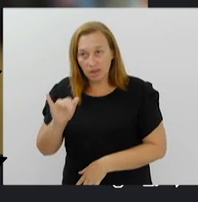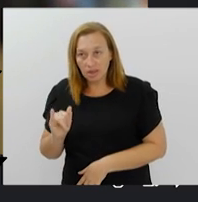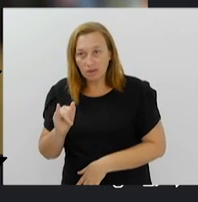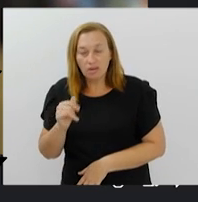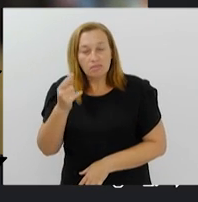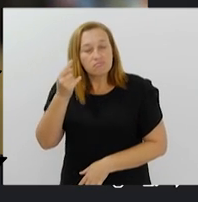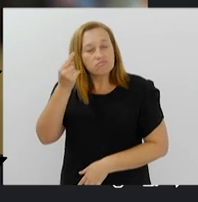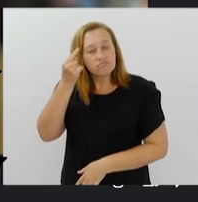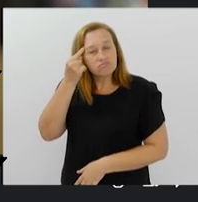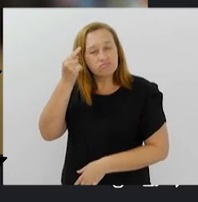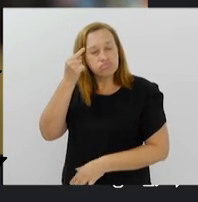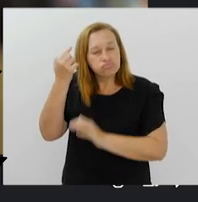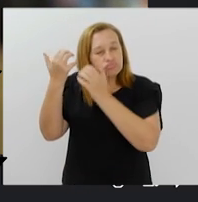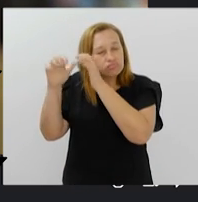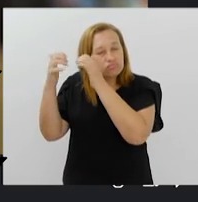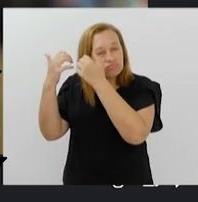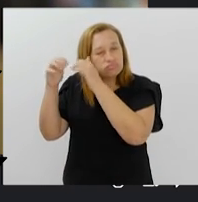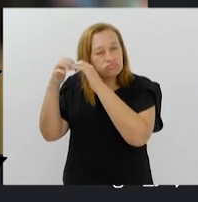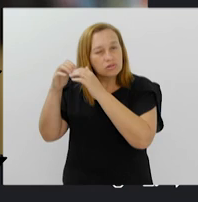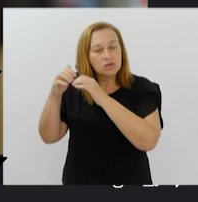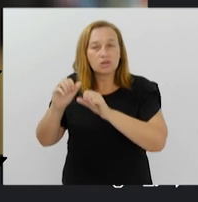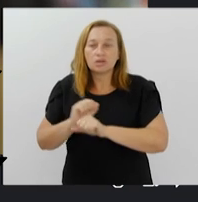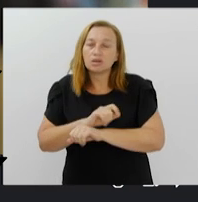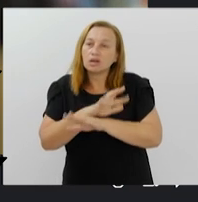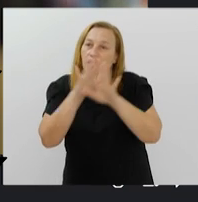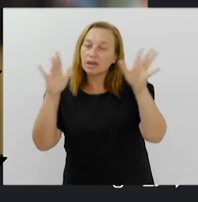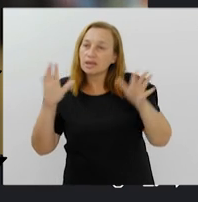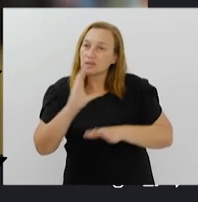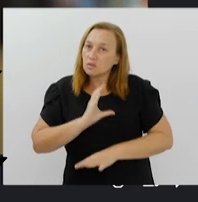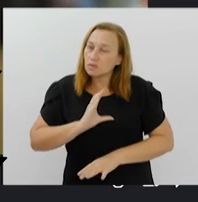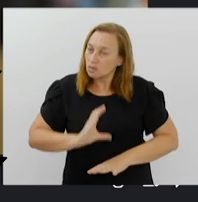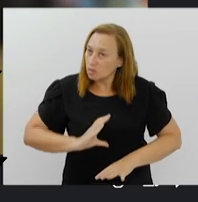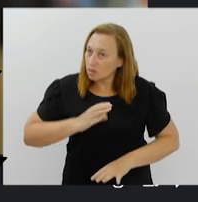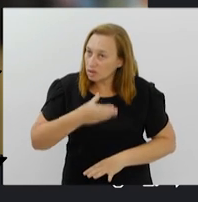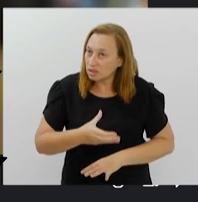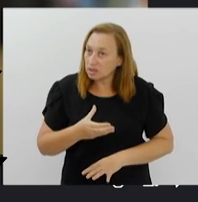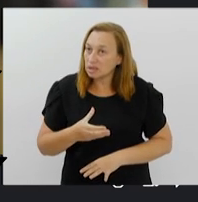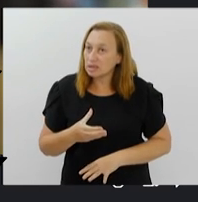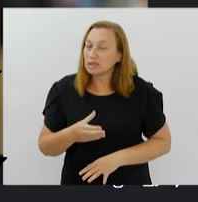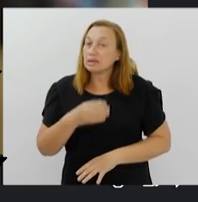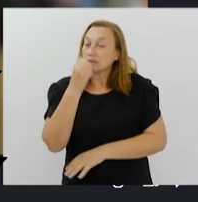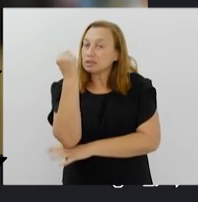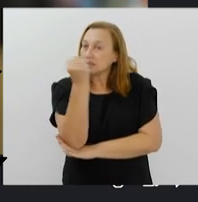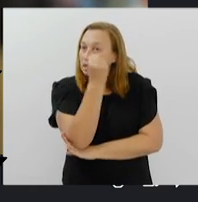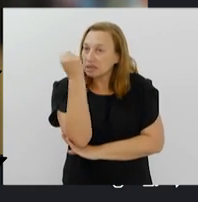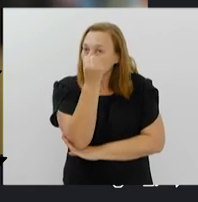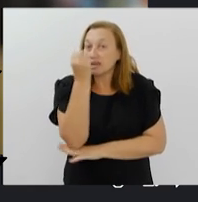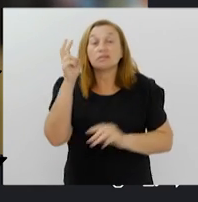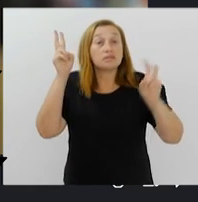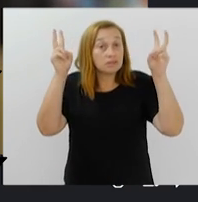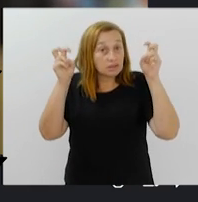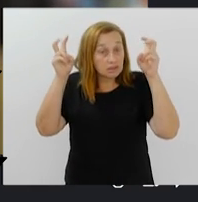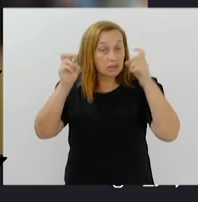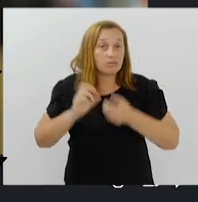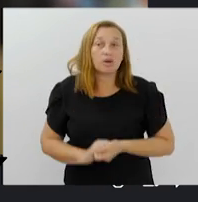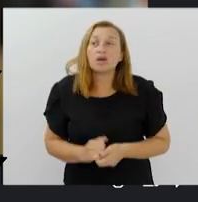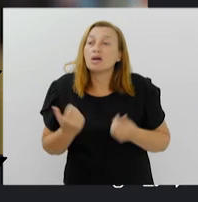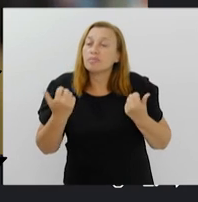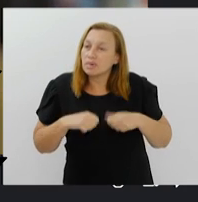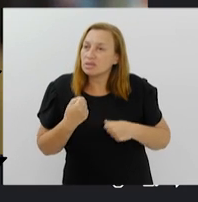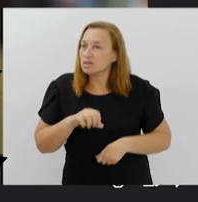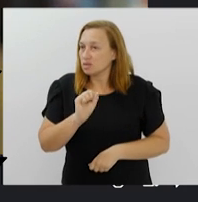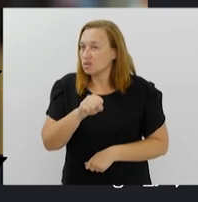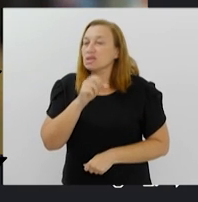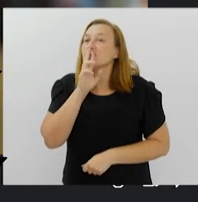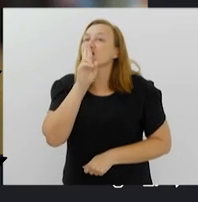refletisse com coragem e clareza que tem demonstrado a gravidade e amplitude desse tema né é preciso sim